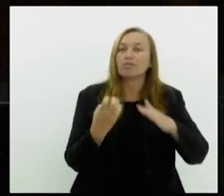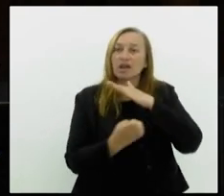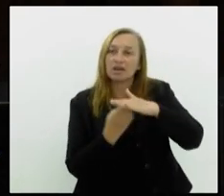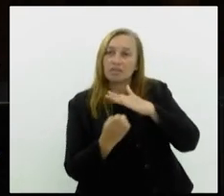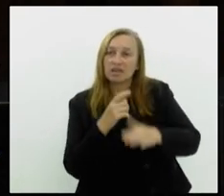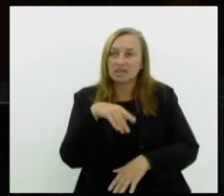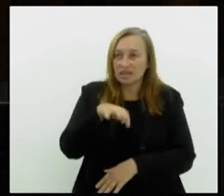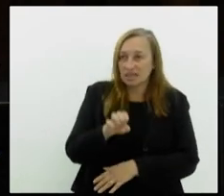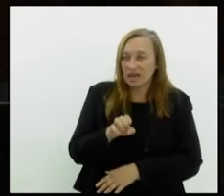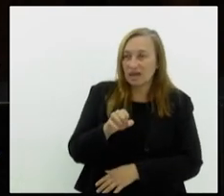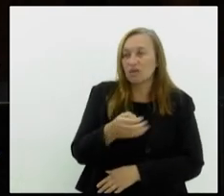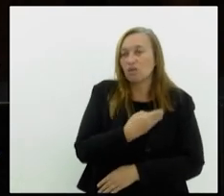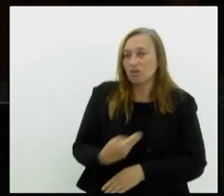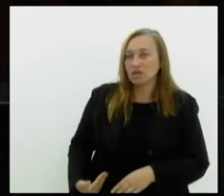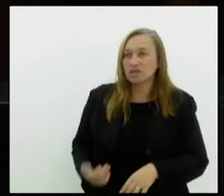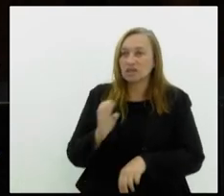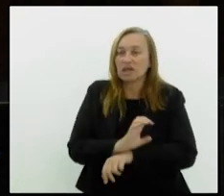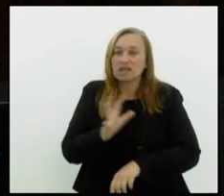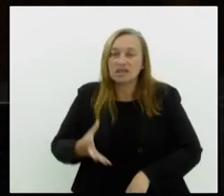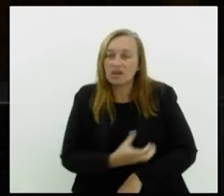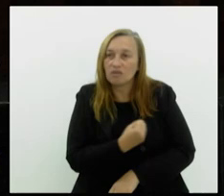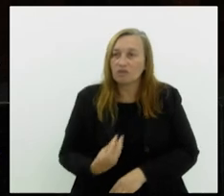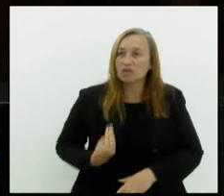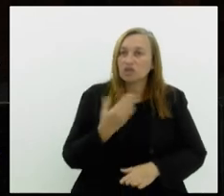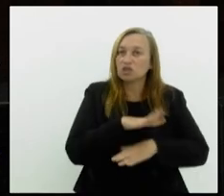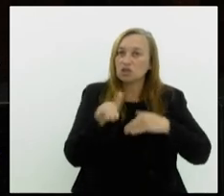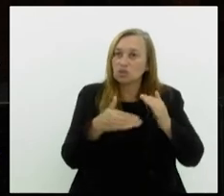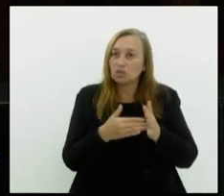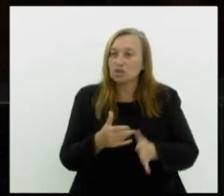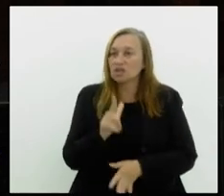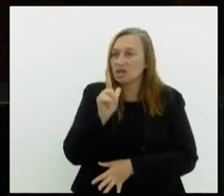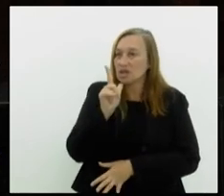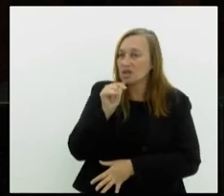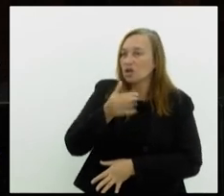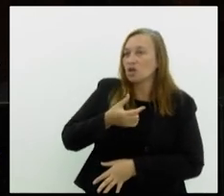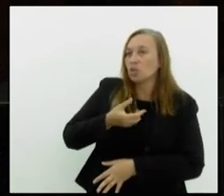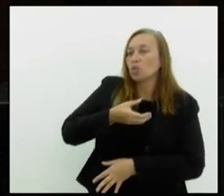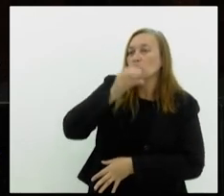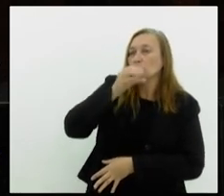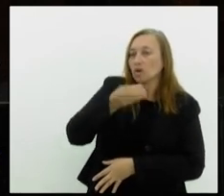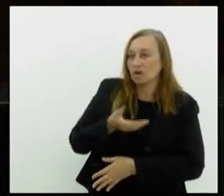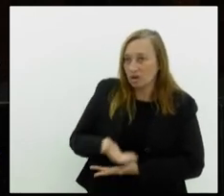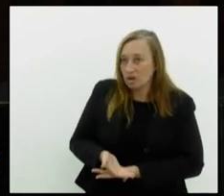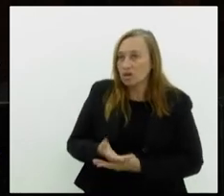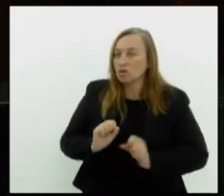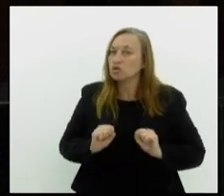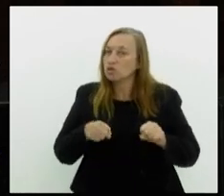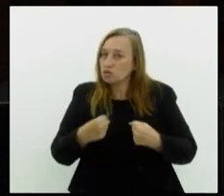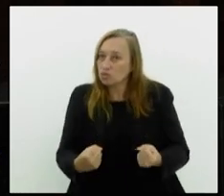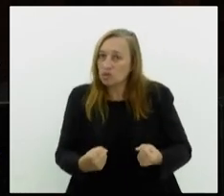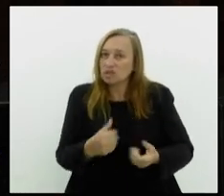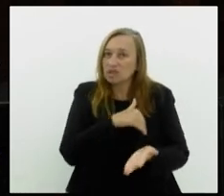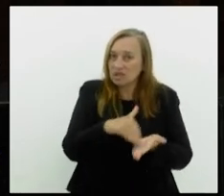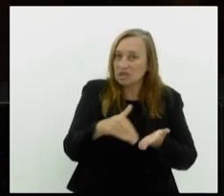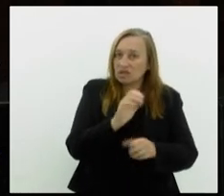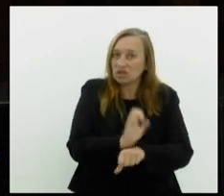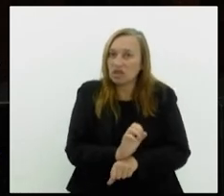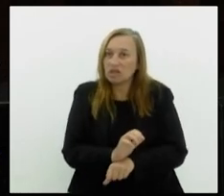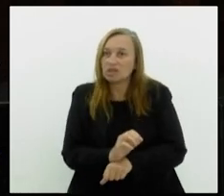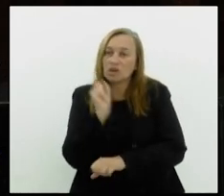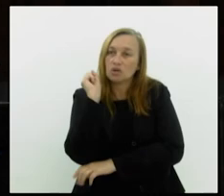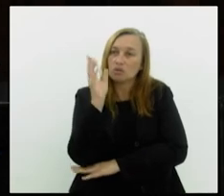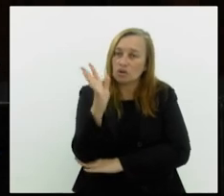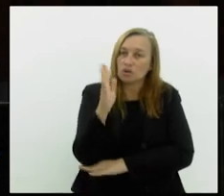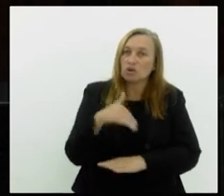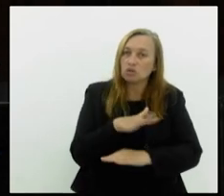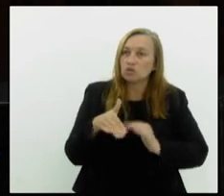pelo governo do Estado, salvando vidas de todos aqueles que consomem aquela água, e todo o esforço da Secretaria de Estado de Meio Ambiente e